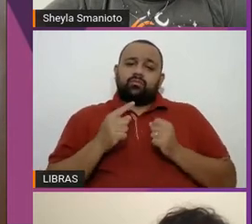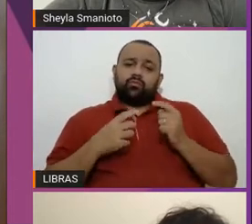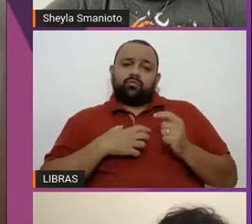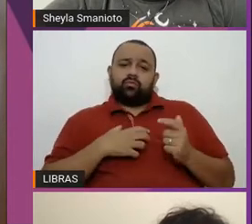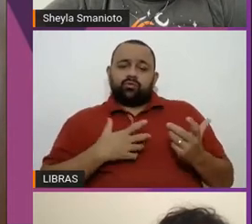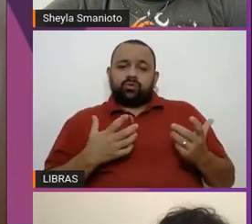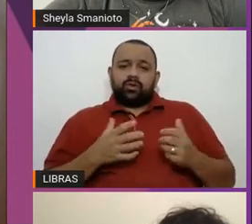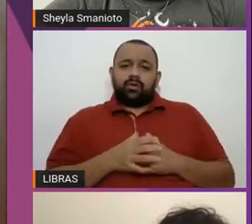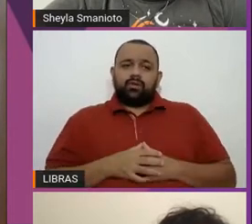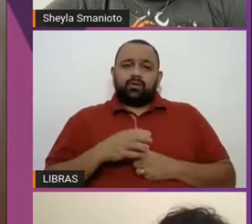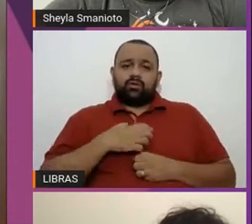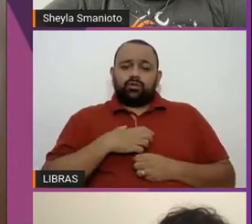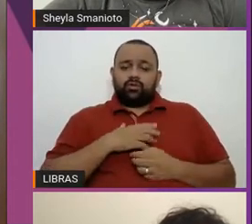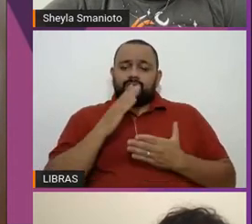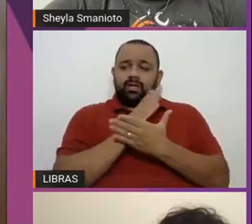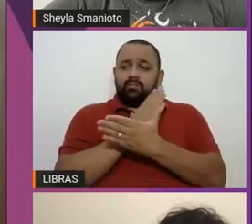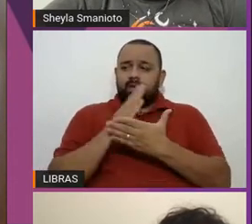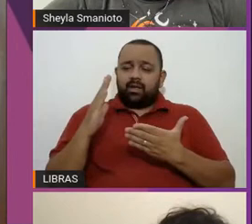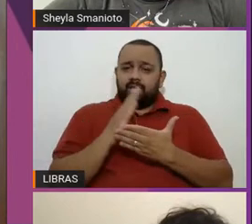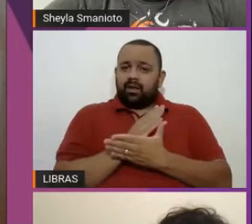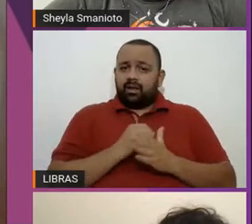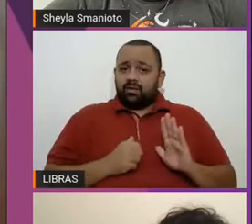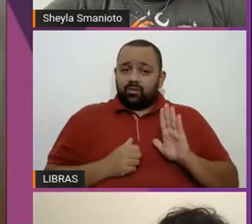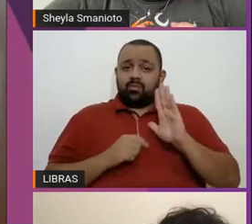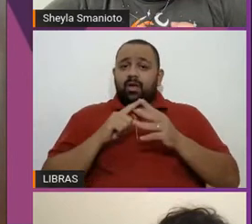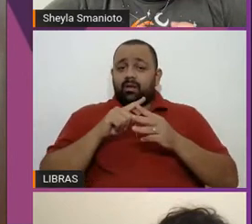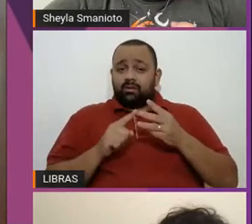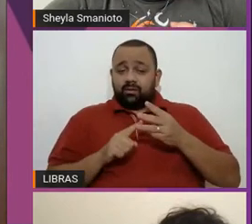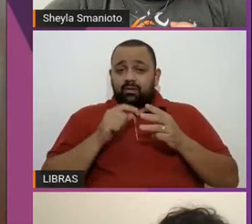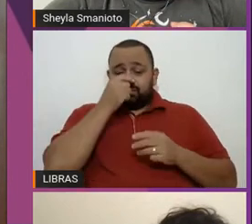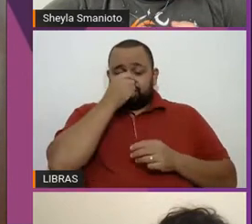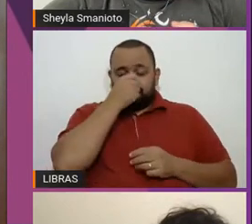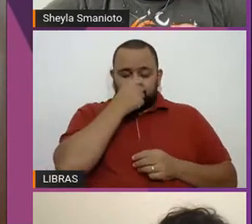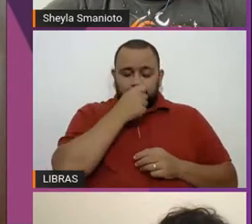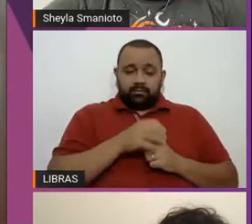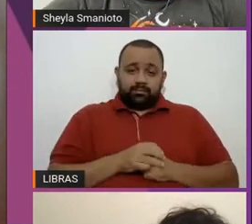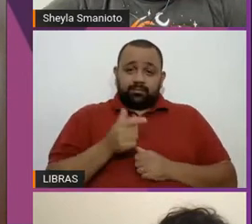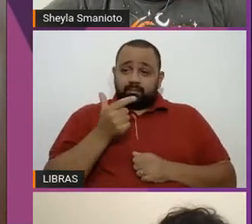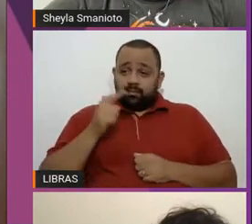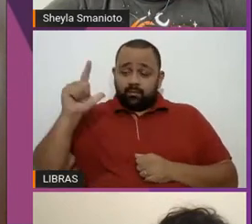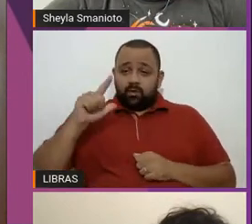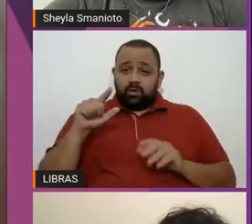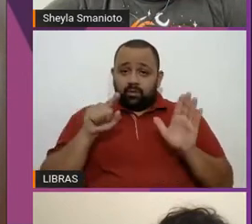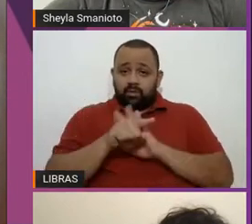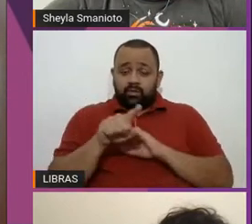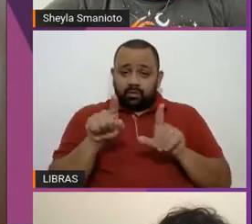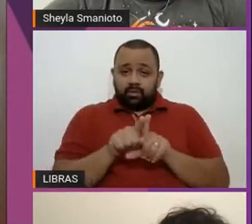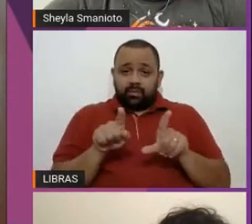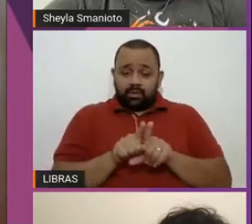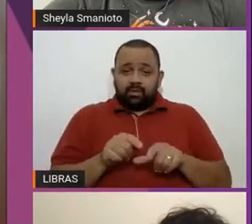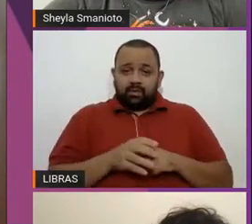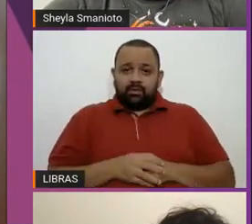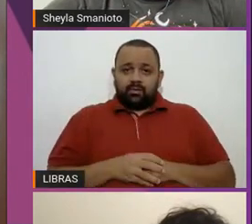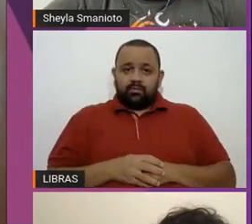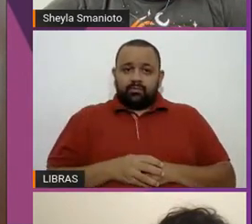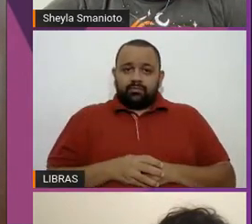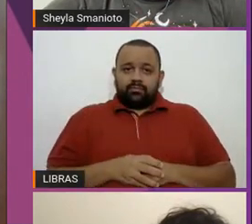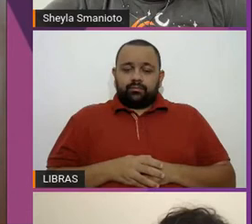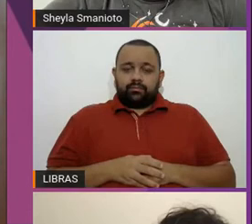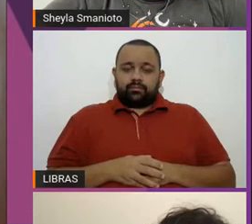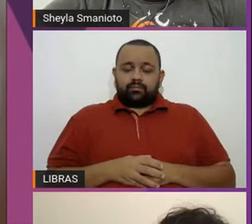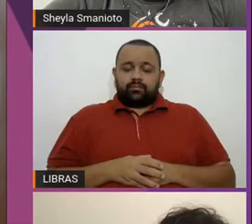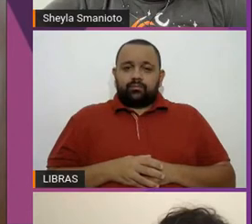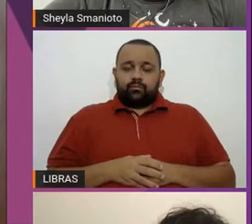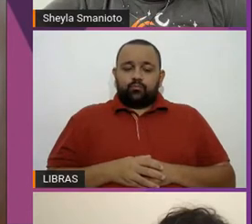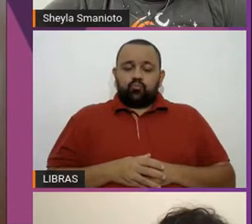de maneira decisiva mas pra frente e a outra pergunta que eu faria vou ver se eu consigo queria saber como é